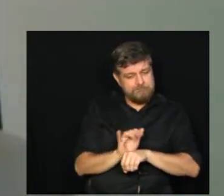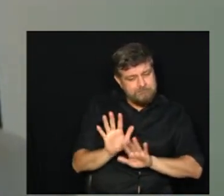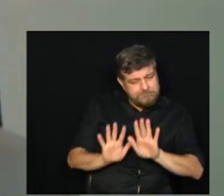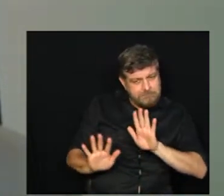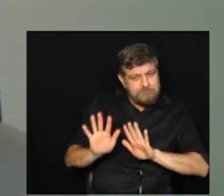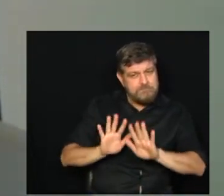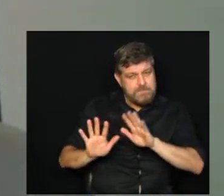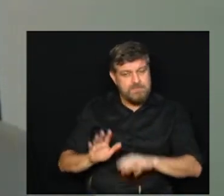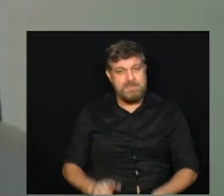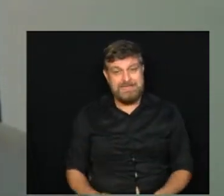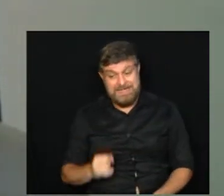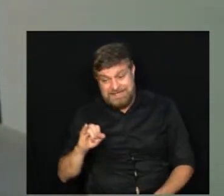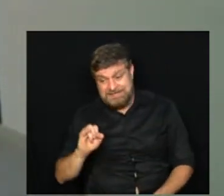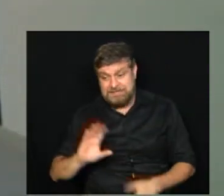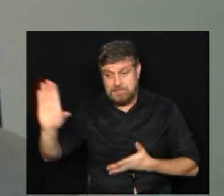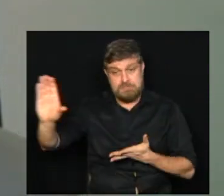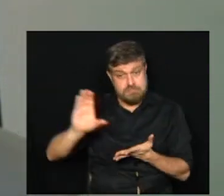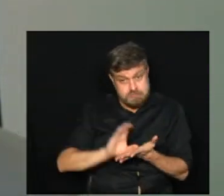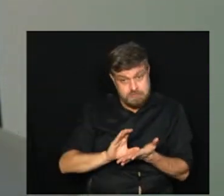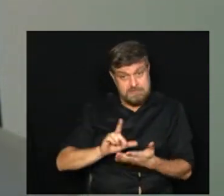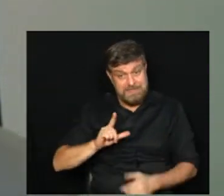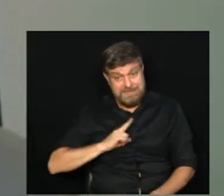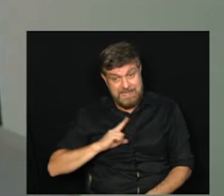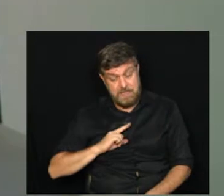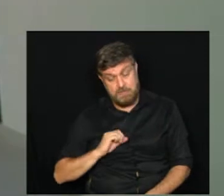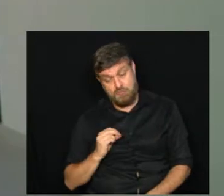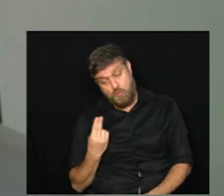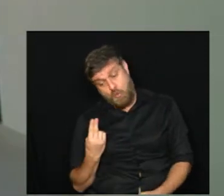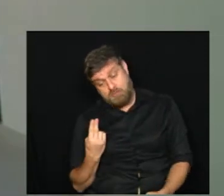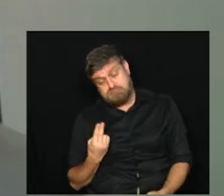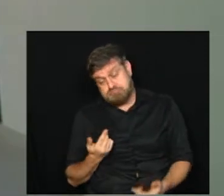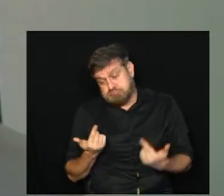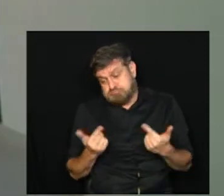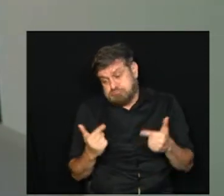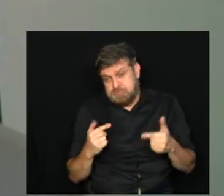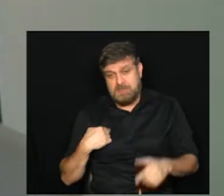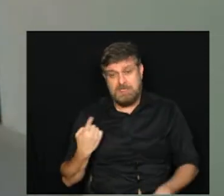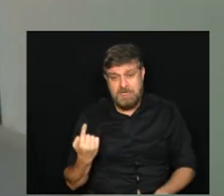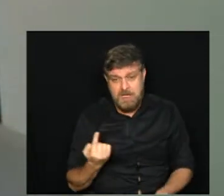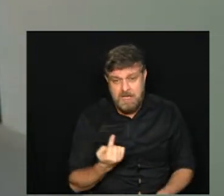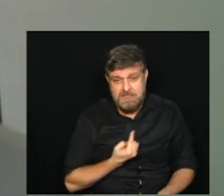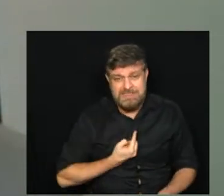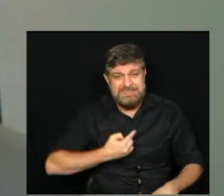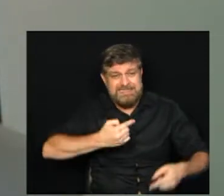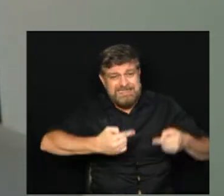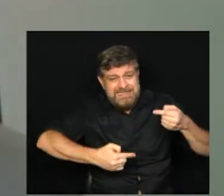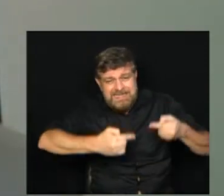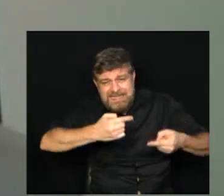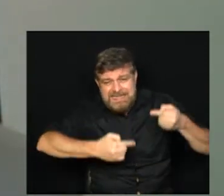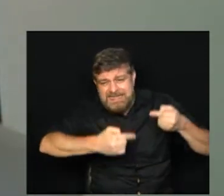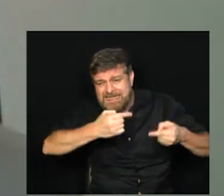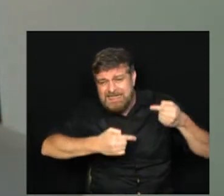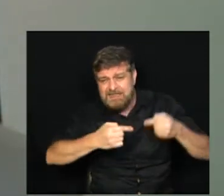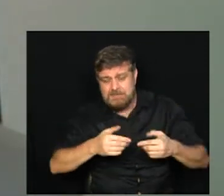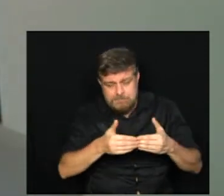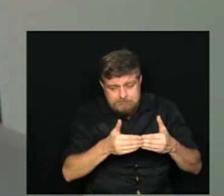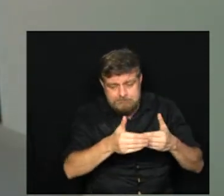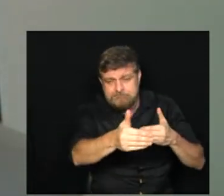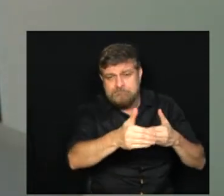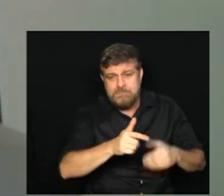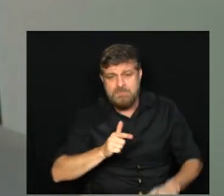ter essa verba ou não, que a gente possa, a partir dessas discussões, a gente ter